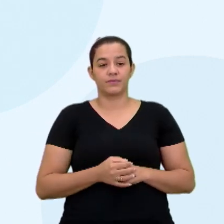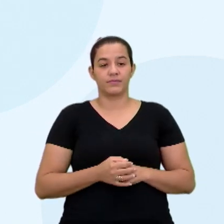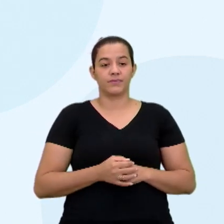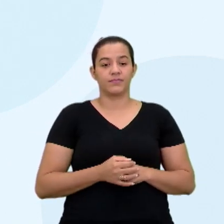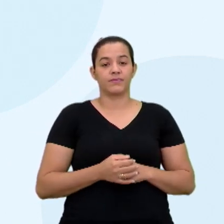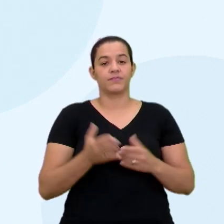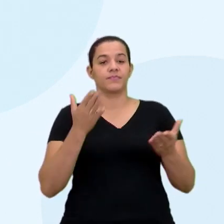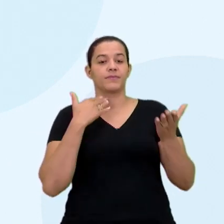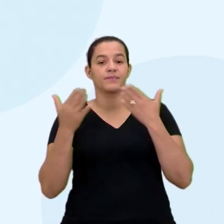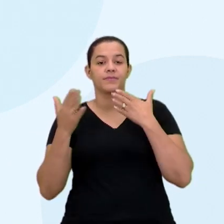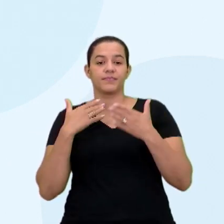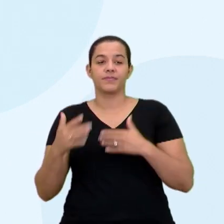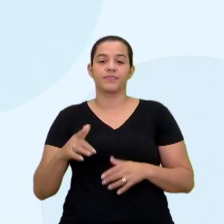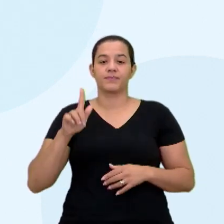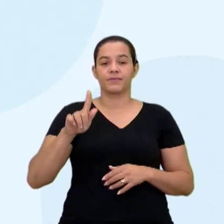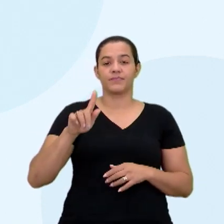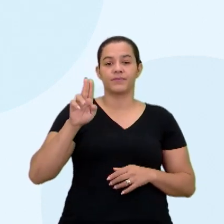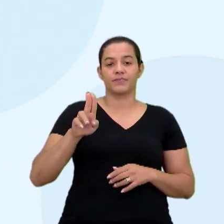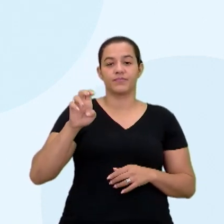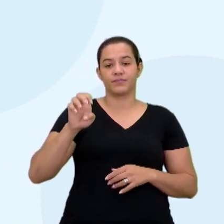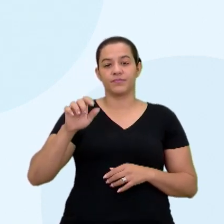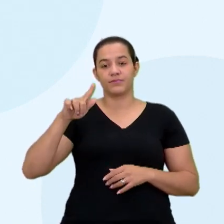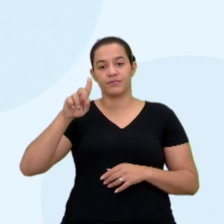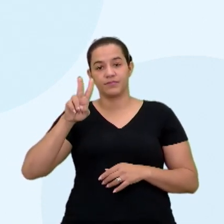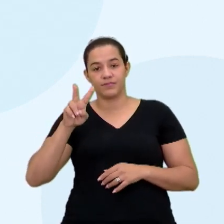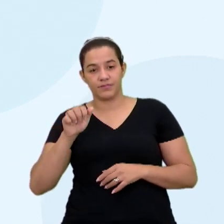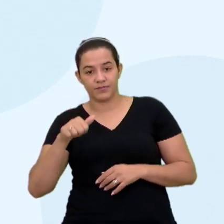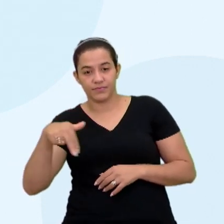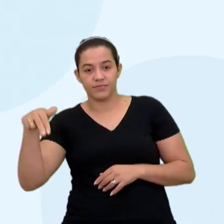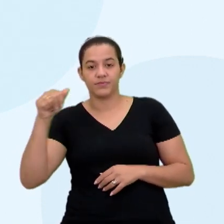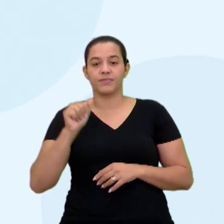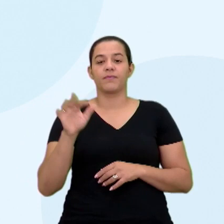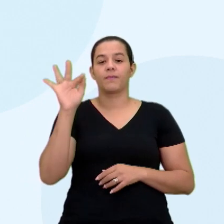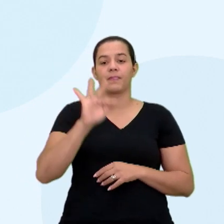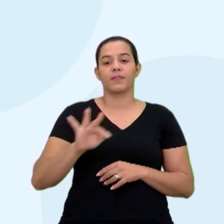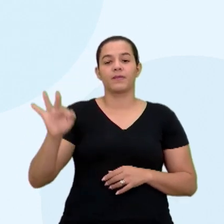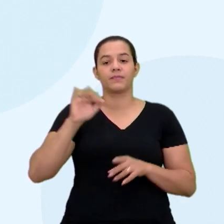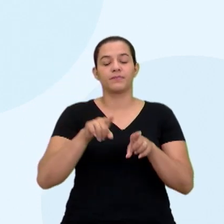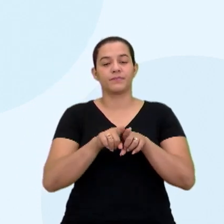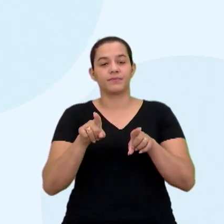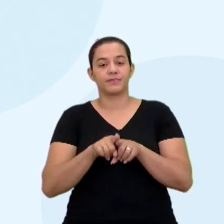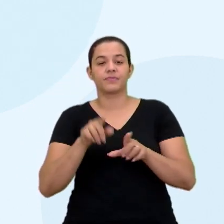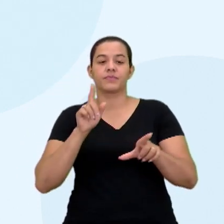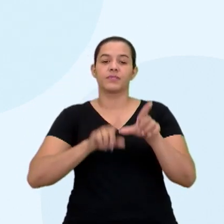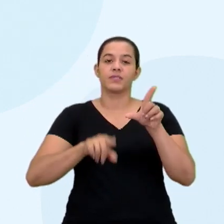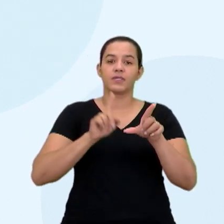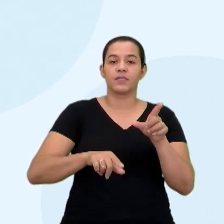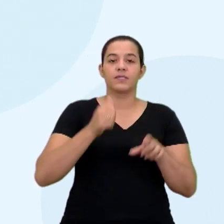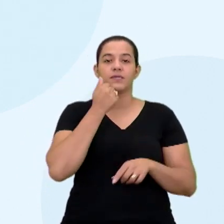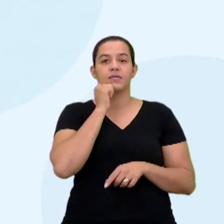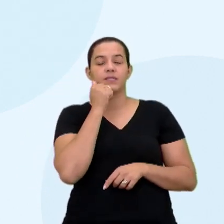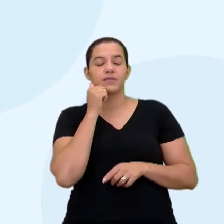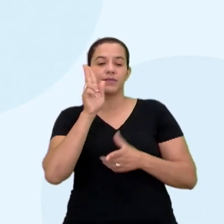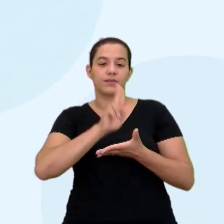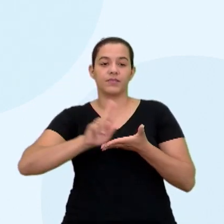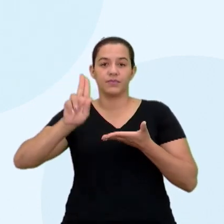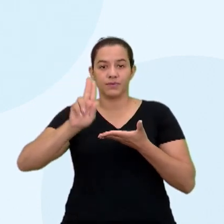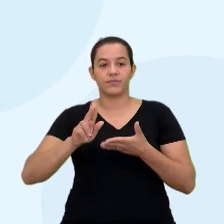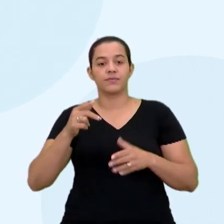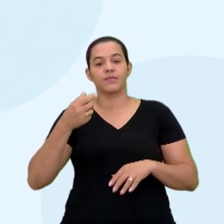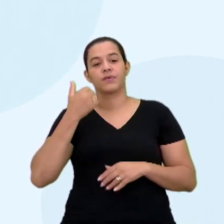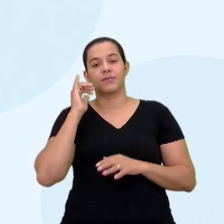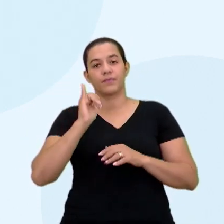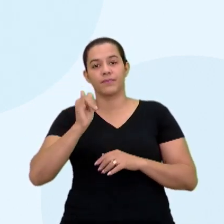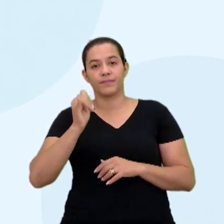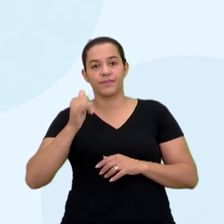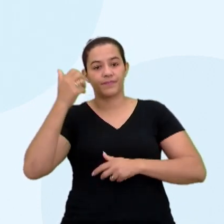Giovana Capucin e Silva, mestre em História pela Faculdade de Filosofia, Letras e Ciências Humanas da USP. A narração que